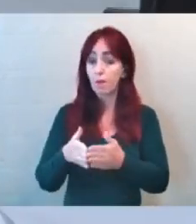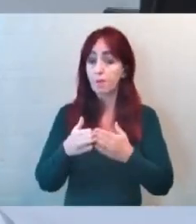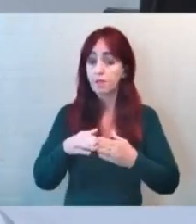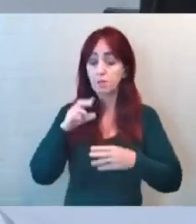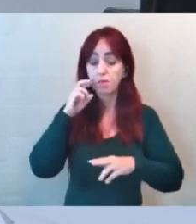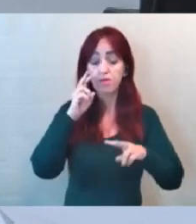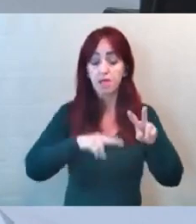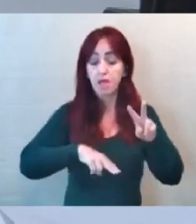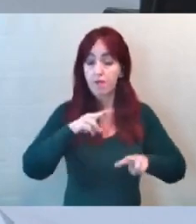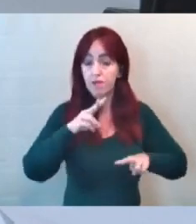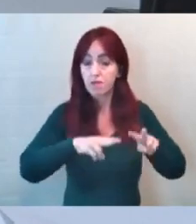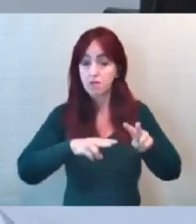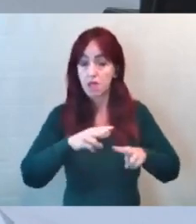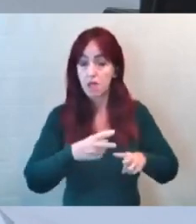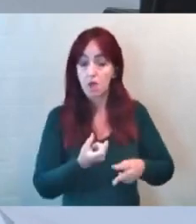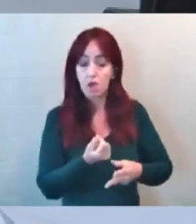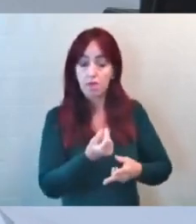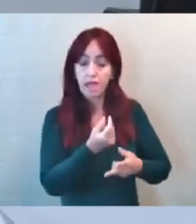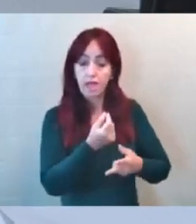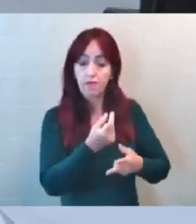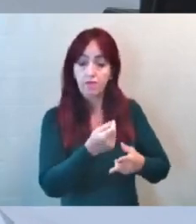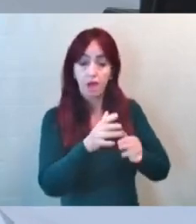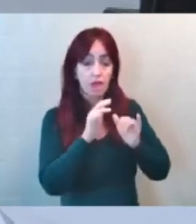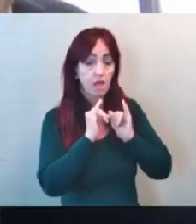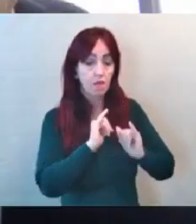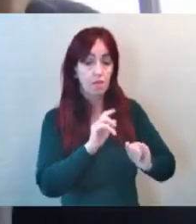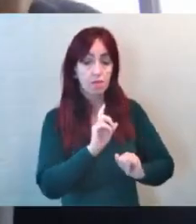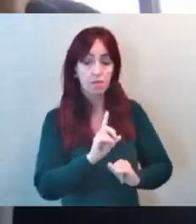revisão tarifária em função da publicidade?